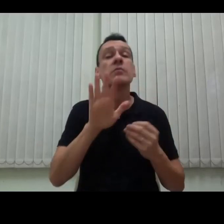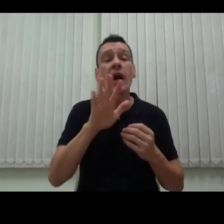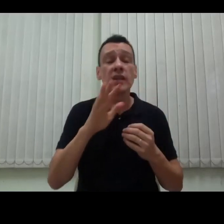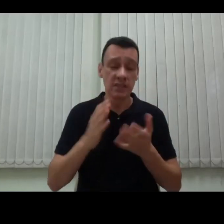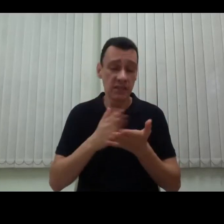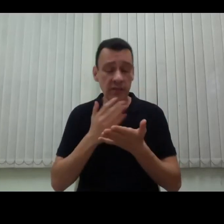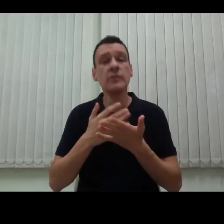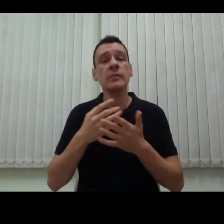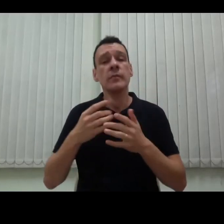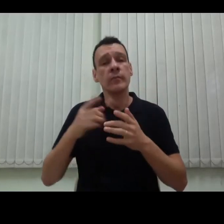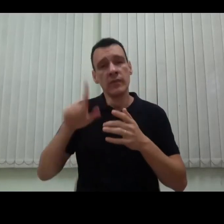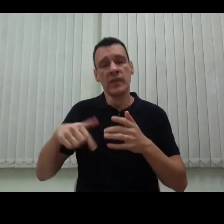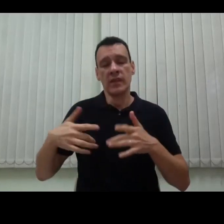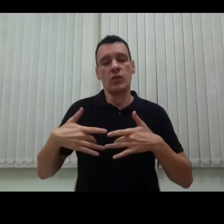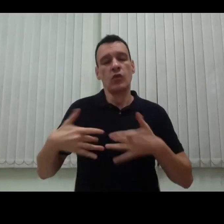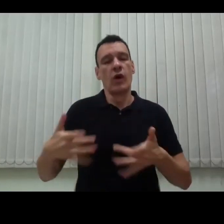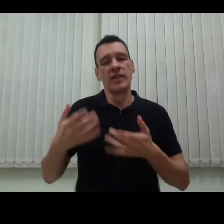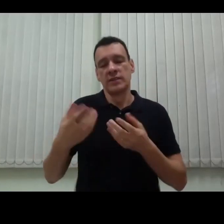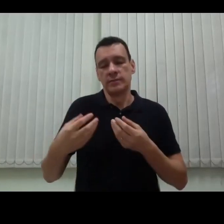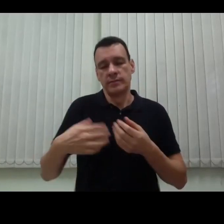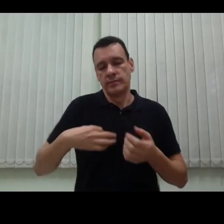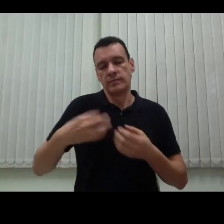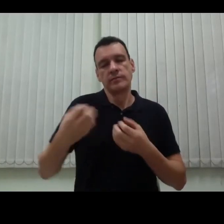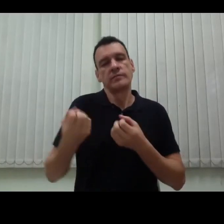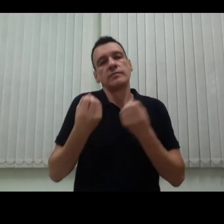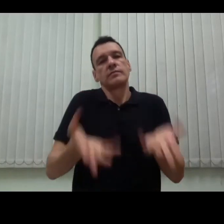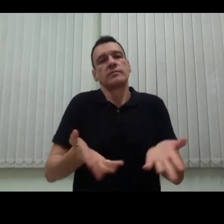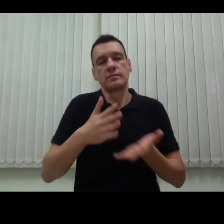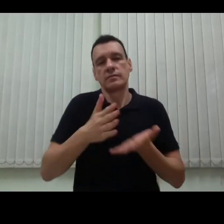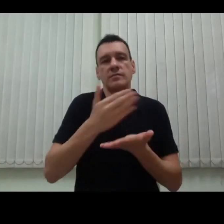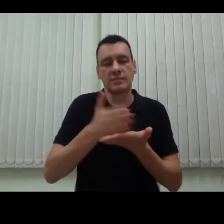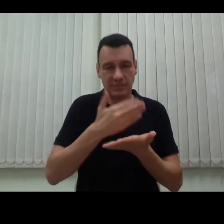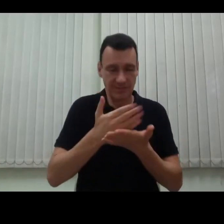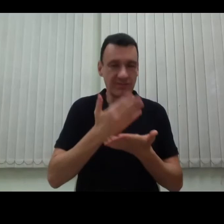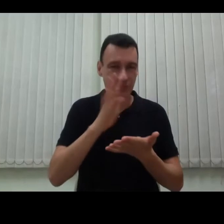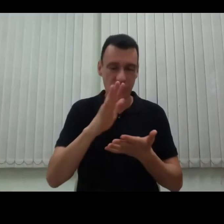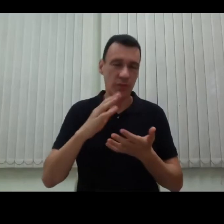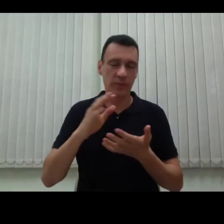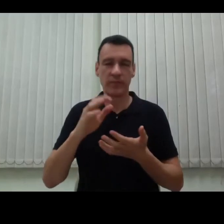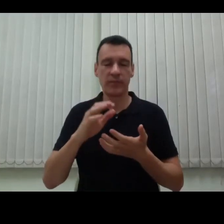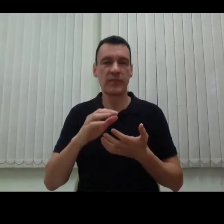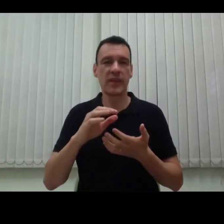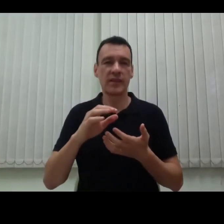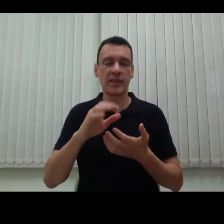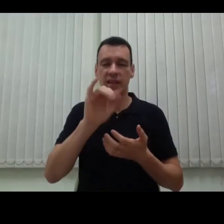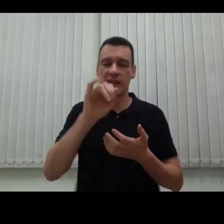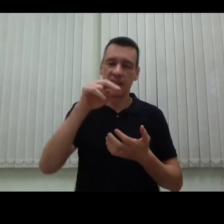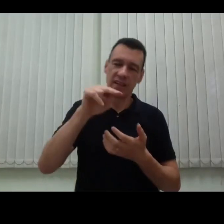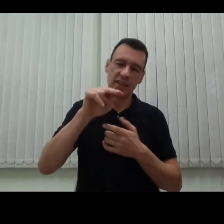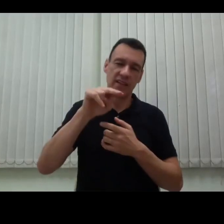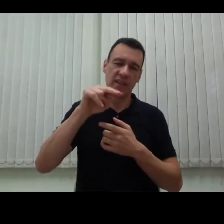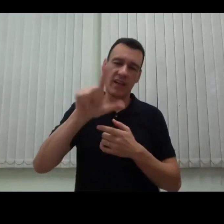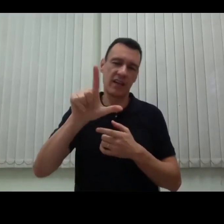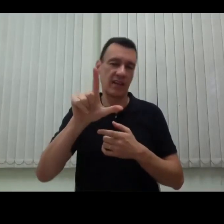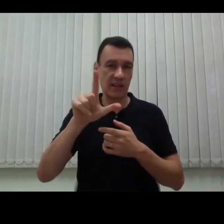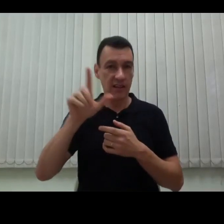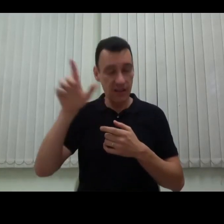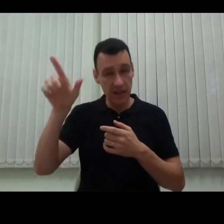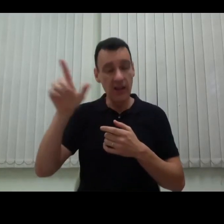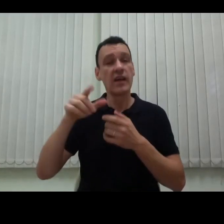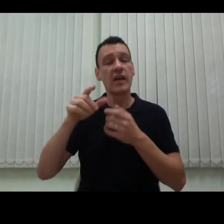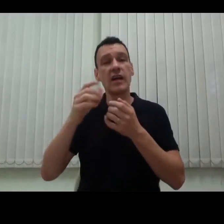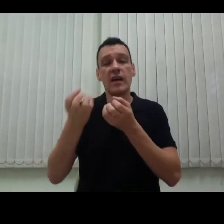Nacional do Livro, o INL, extinto INL, era uma história que esses livros traziam uma história do negro muito ligada ao período